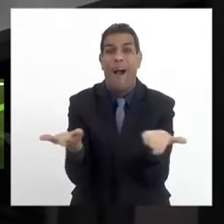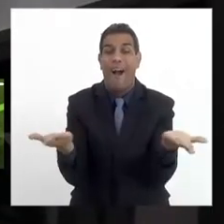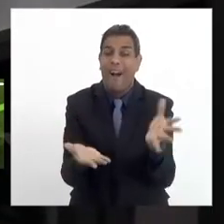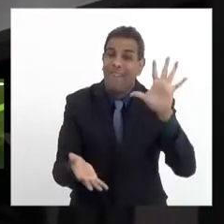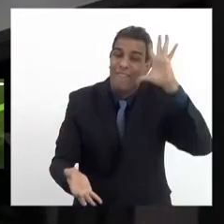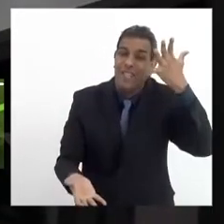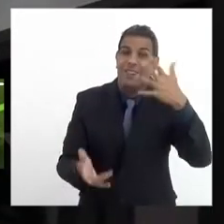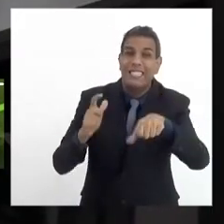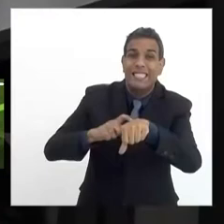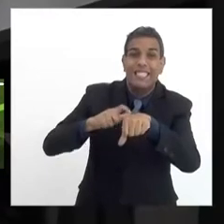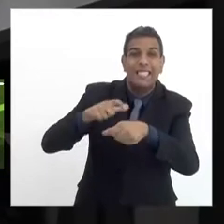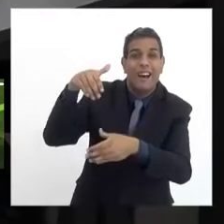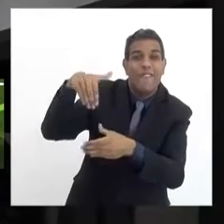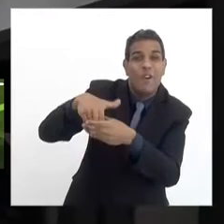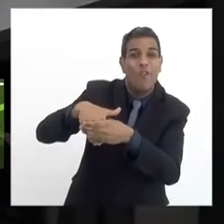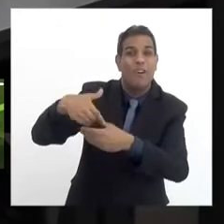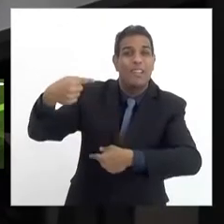votação,